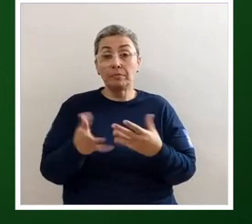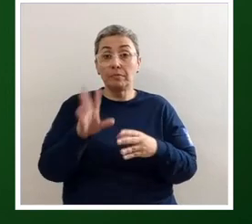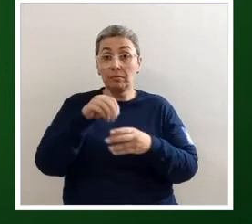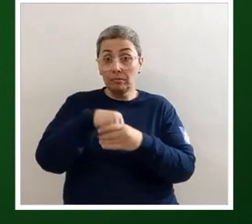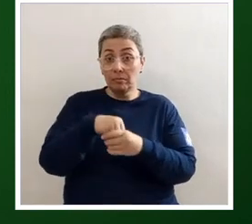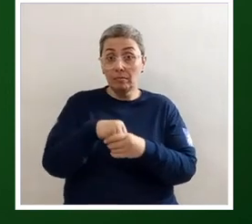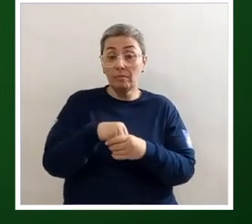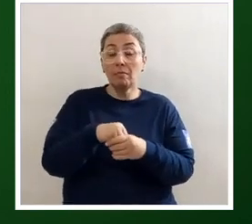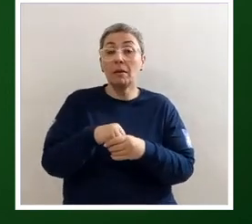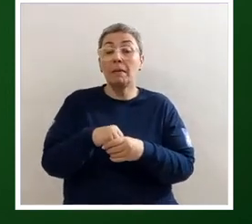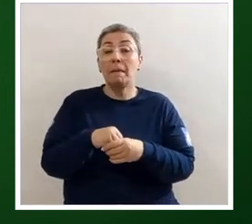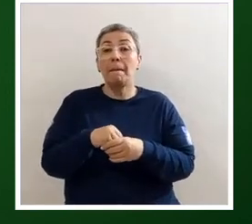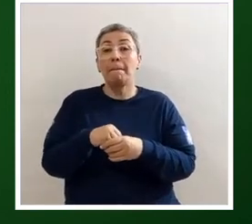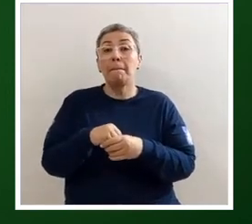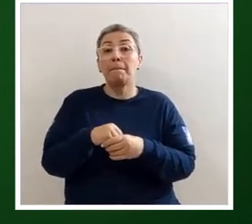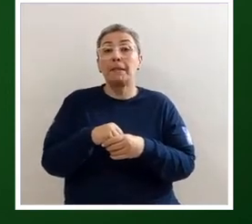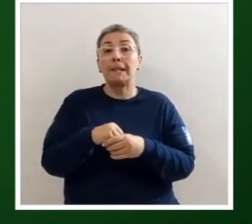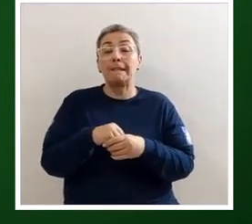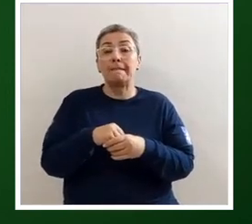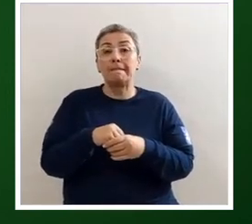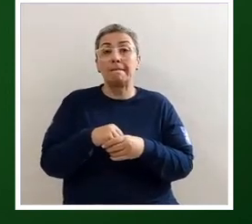deste desta